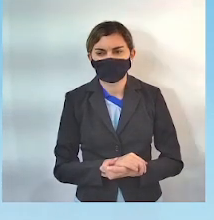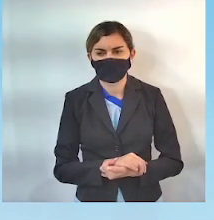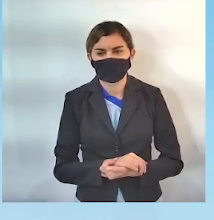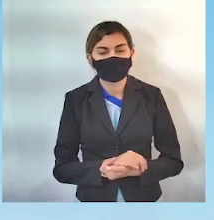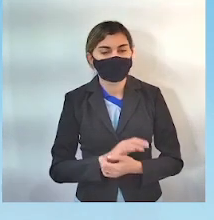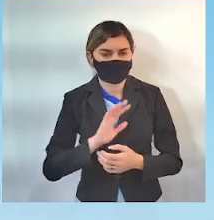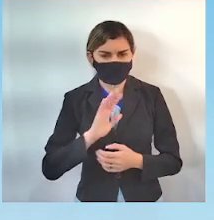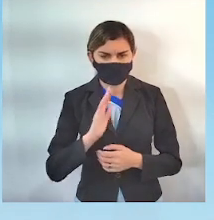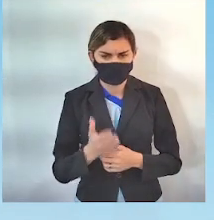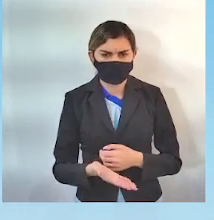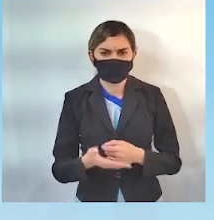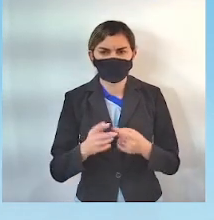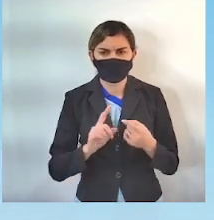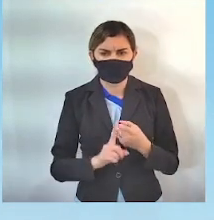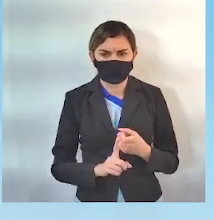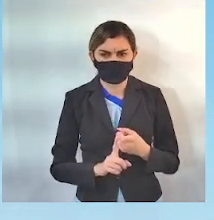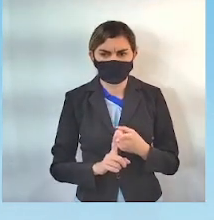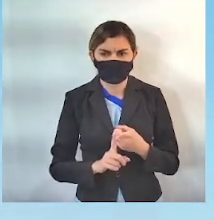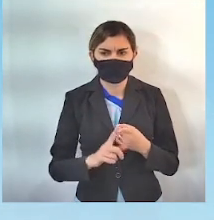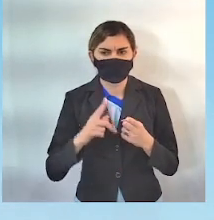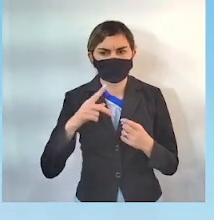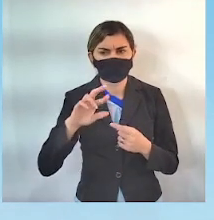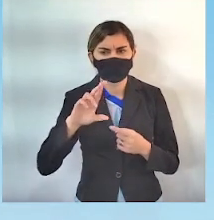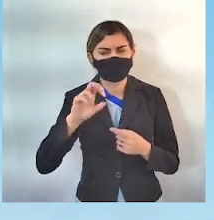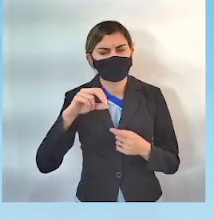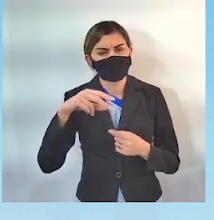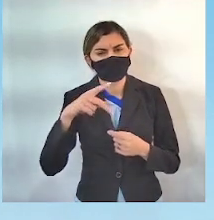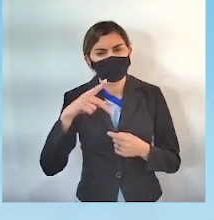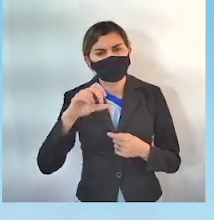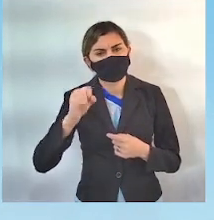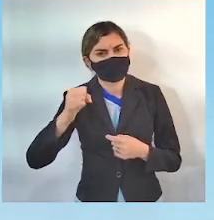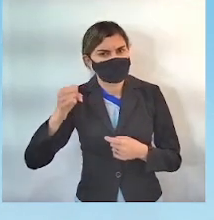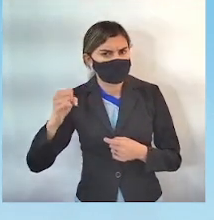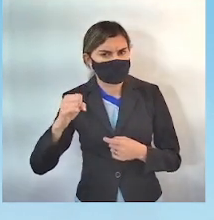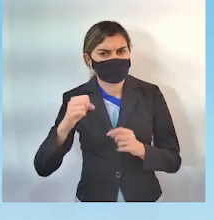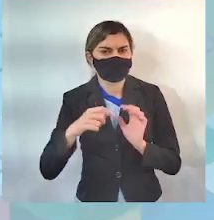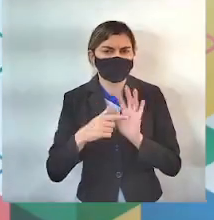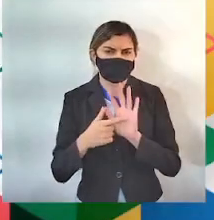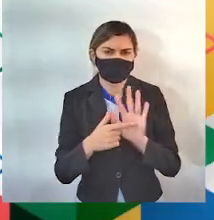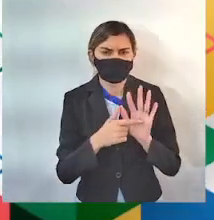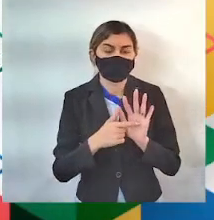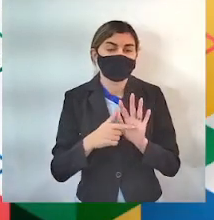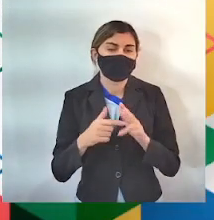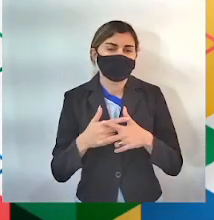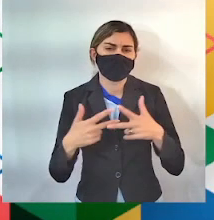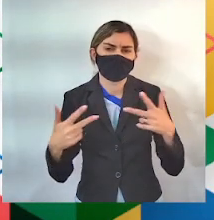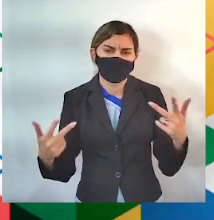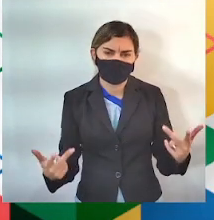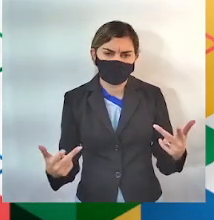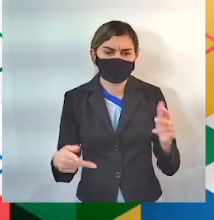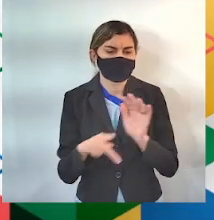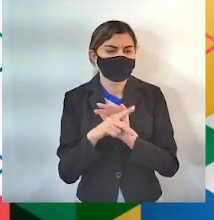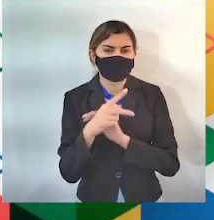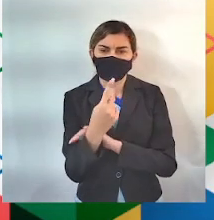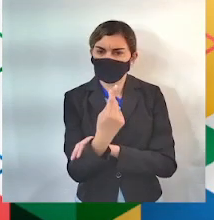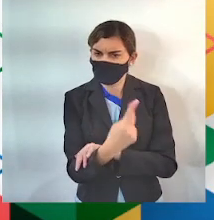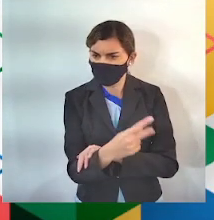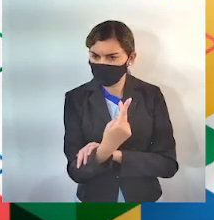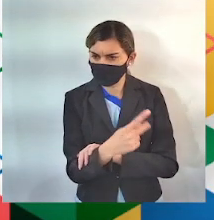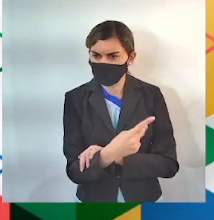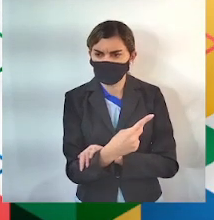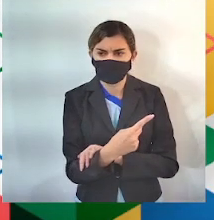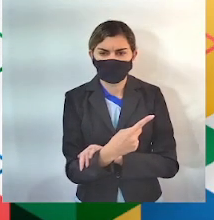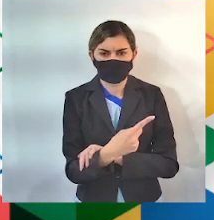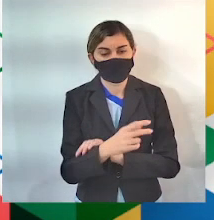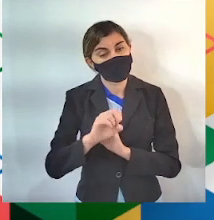Já os possessive pronouns, tal qual no português, indicam que algo pertence a alguém